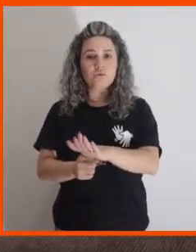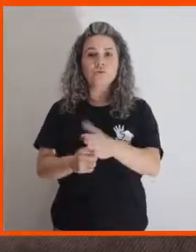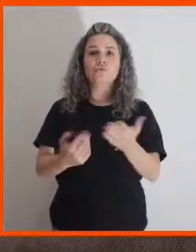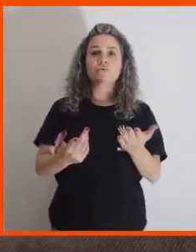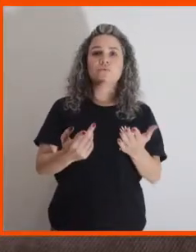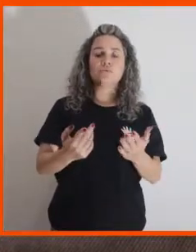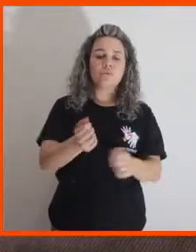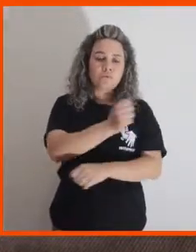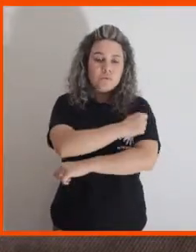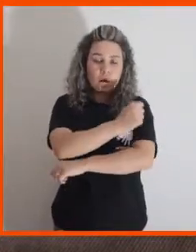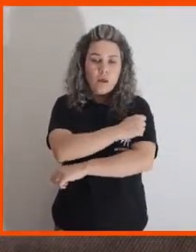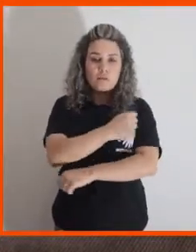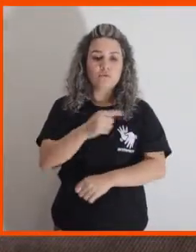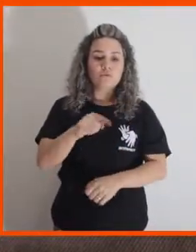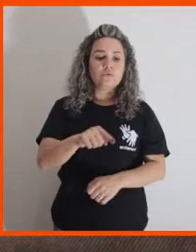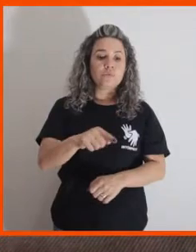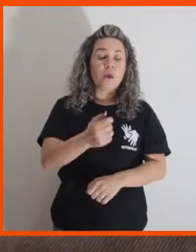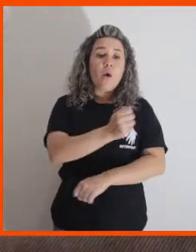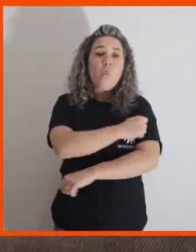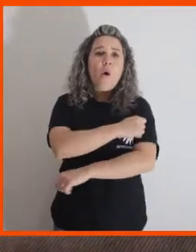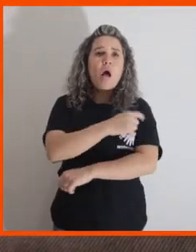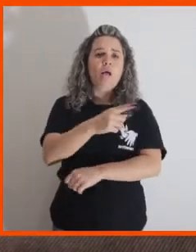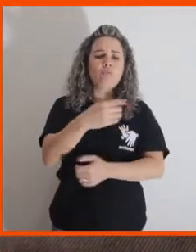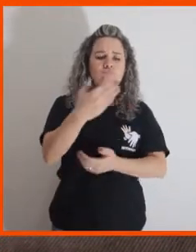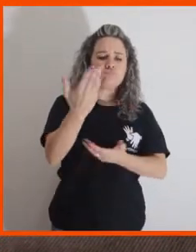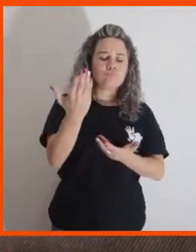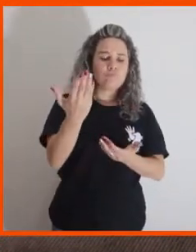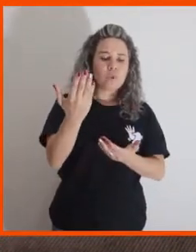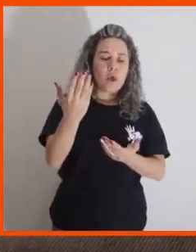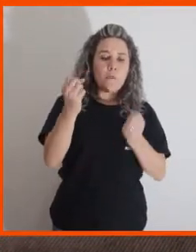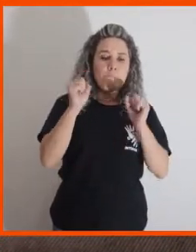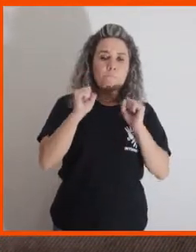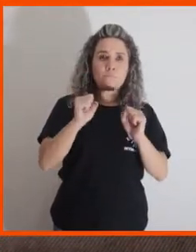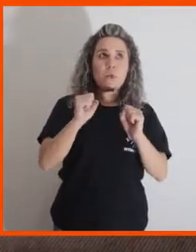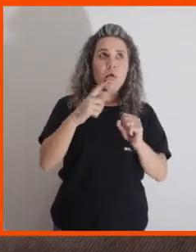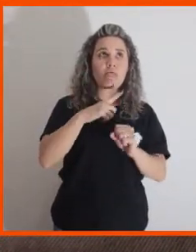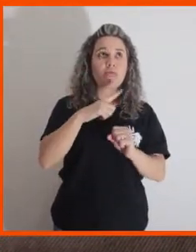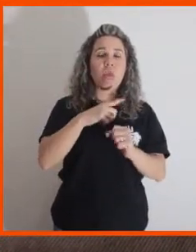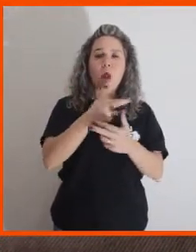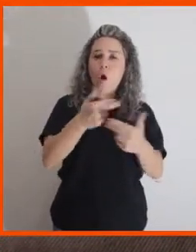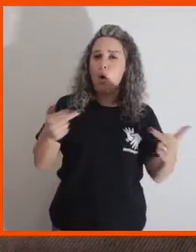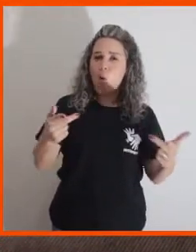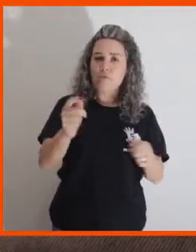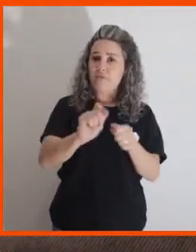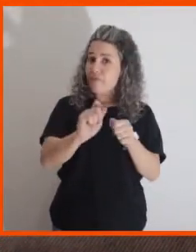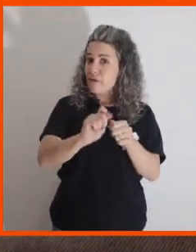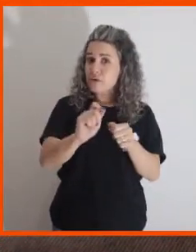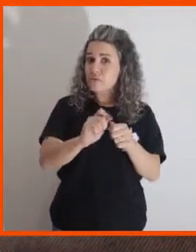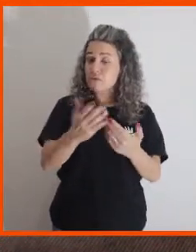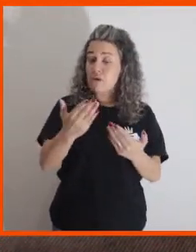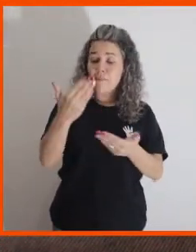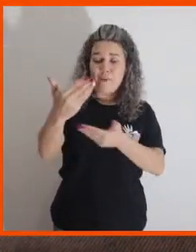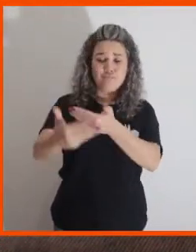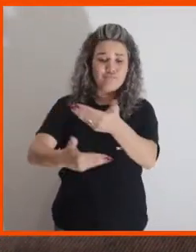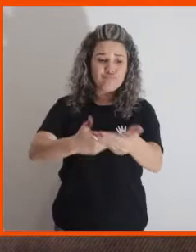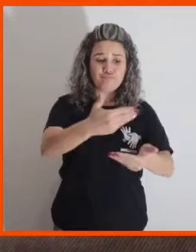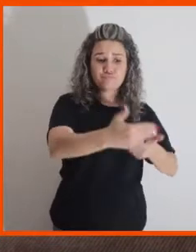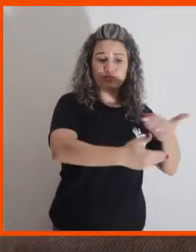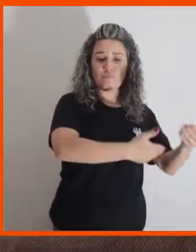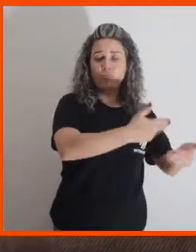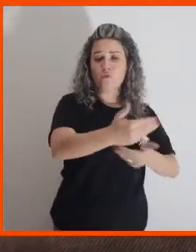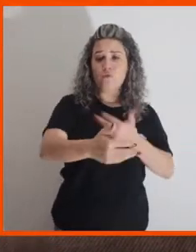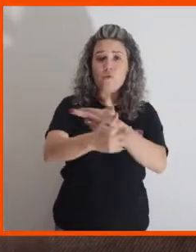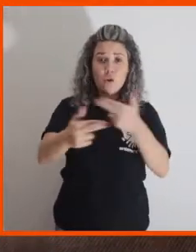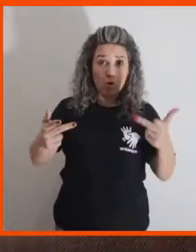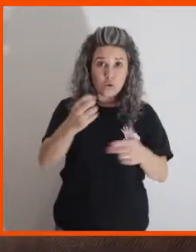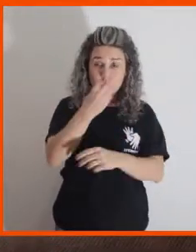aqui. E ela traz muita valorização para que o jovem, por exemplo, se na parte da manhã ele está na escola, à